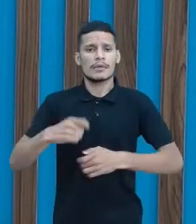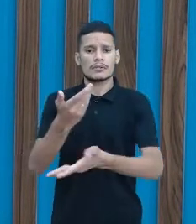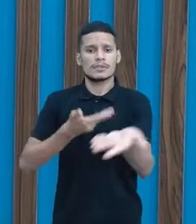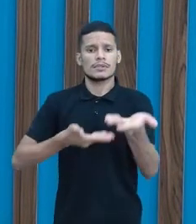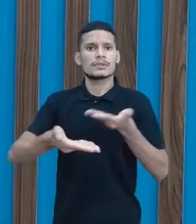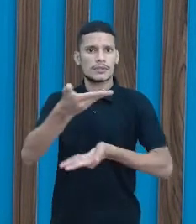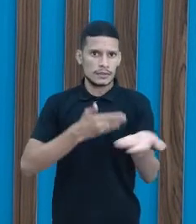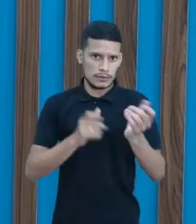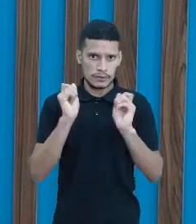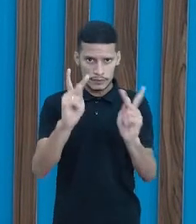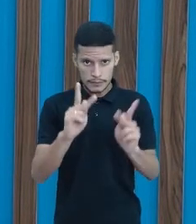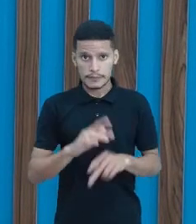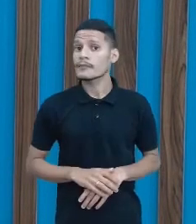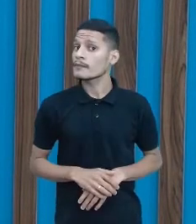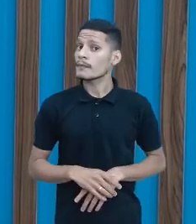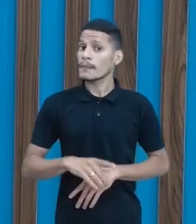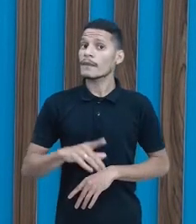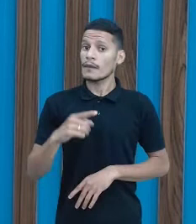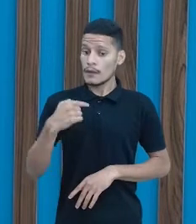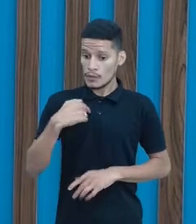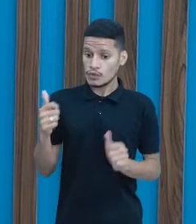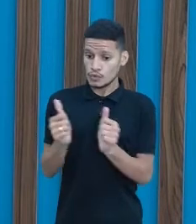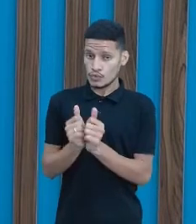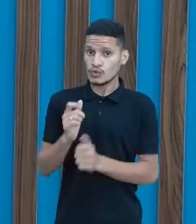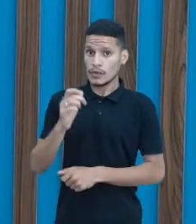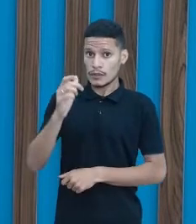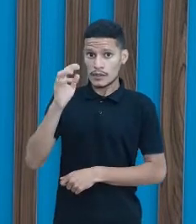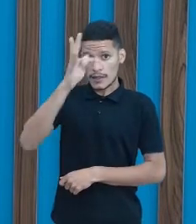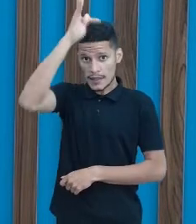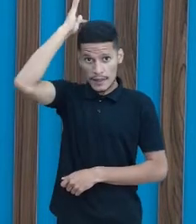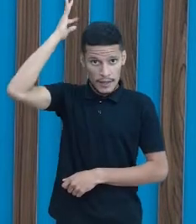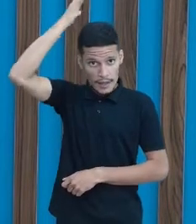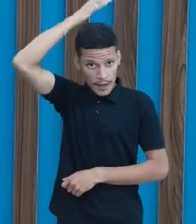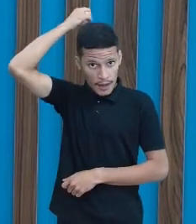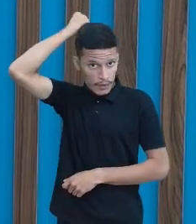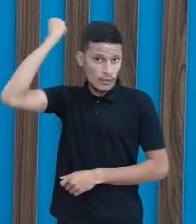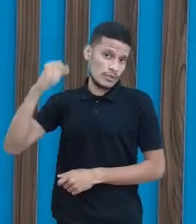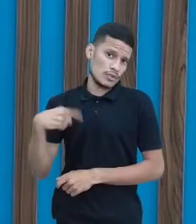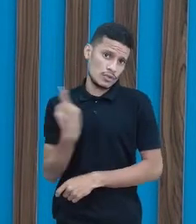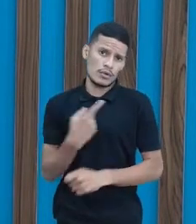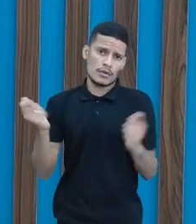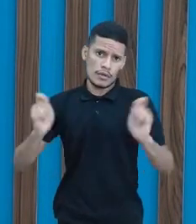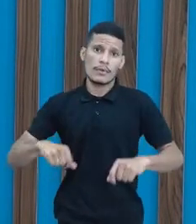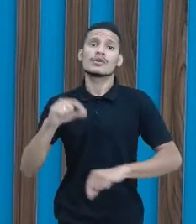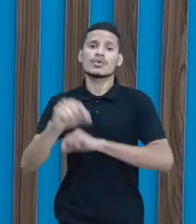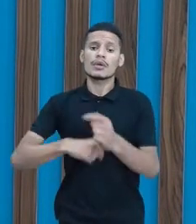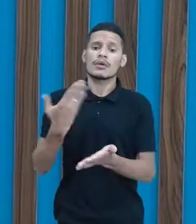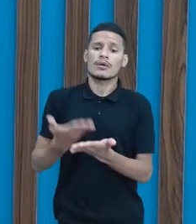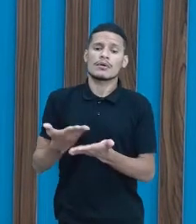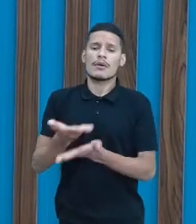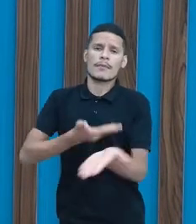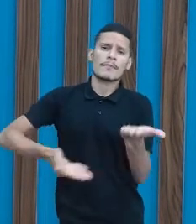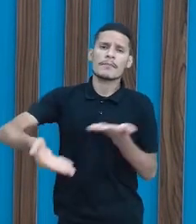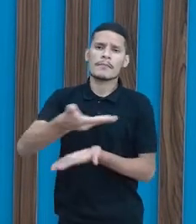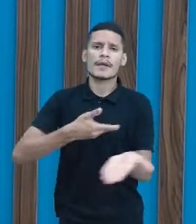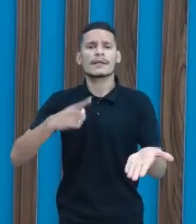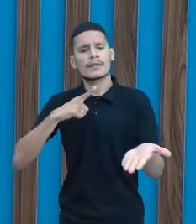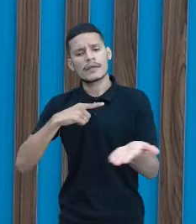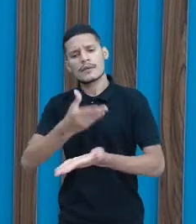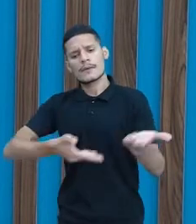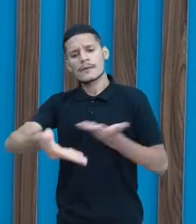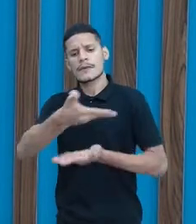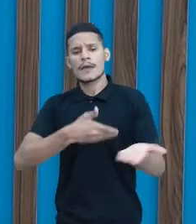aí eu vou contribuindo dentro da aula de Tiago para que a gente consiga fazer uma aula mais dinâmica, trazendo junto essa interação dos alunos e